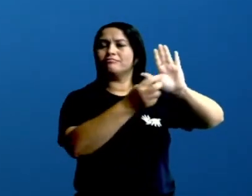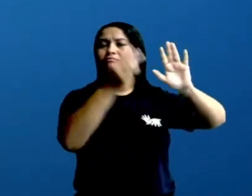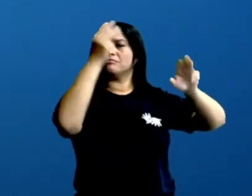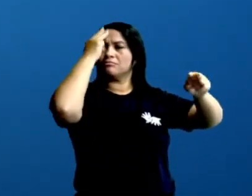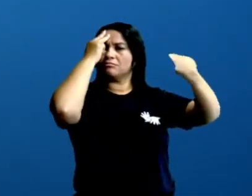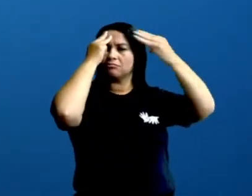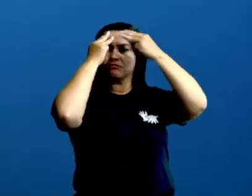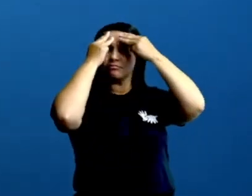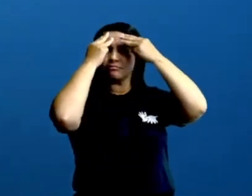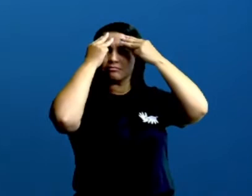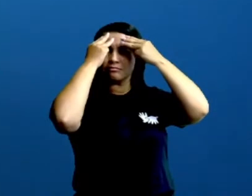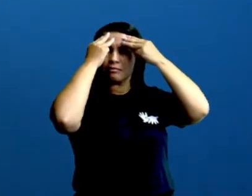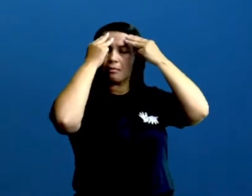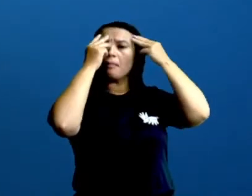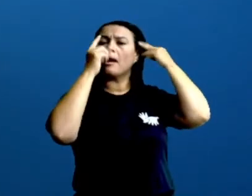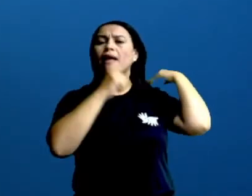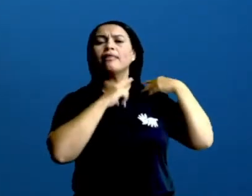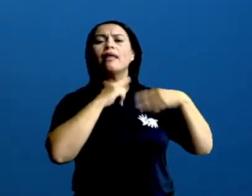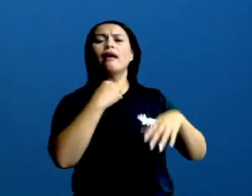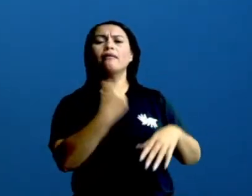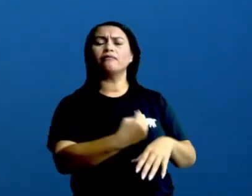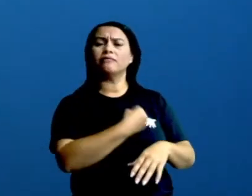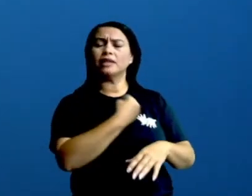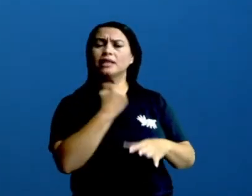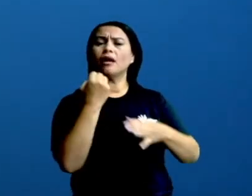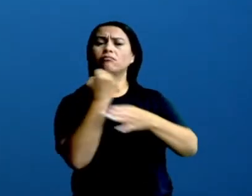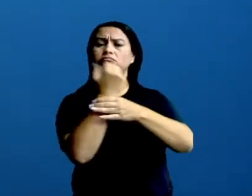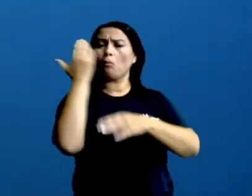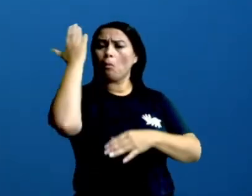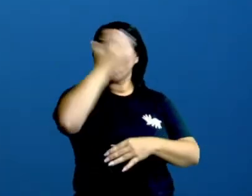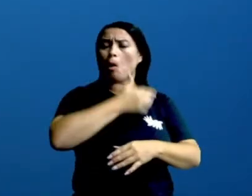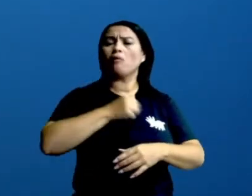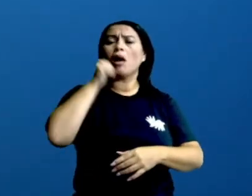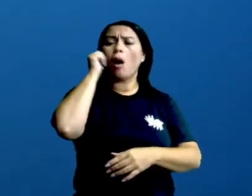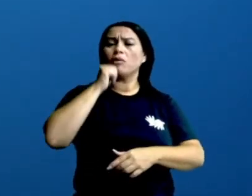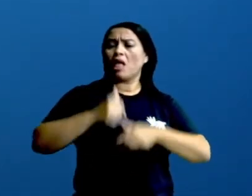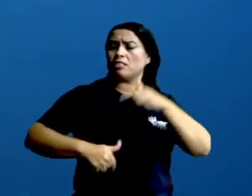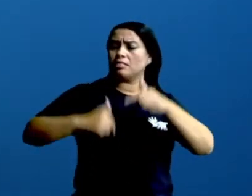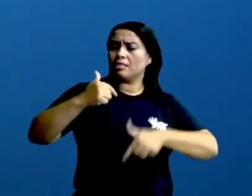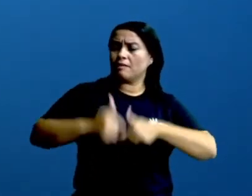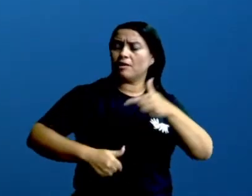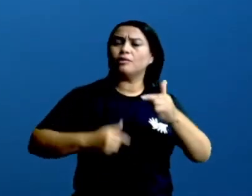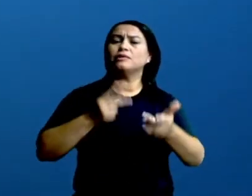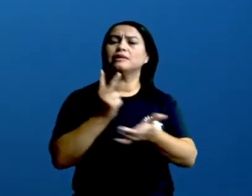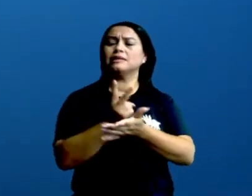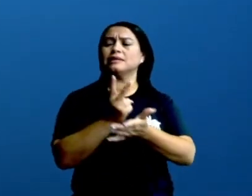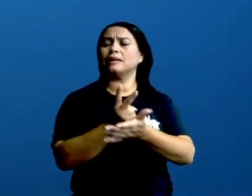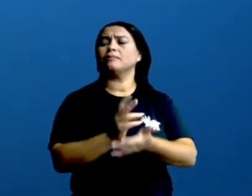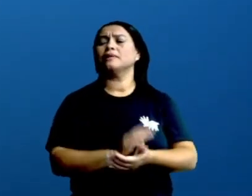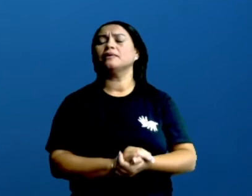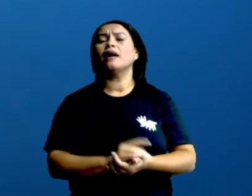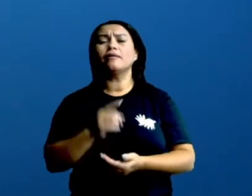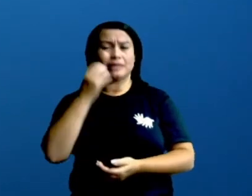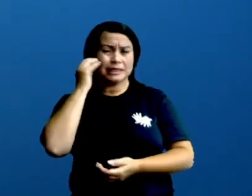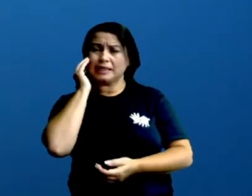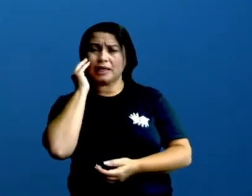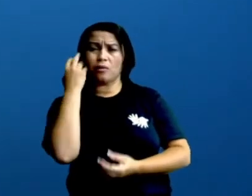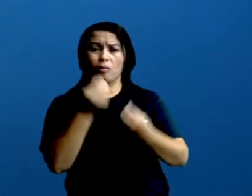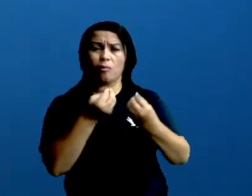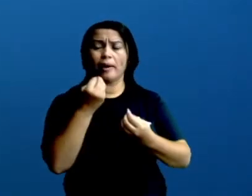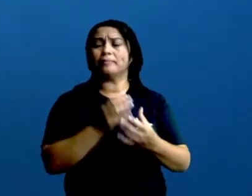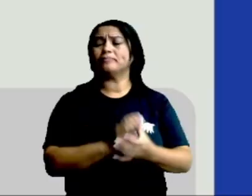manter viva a memória de Marielle e todas as lutas que ela estava ali representando em sua vida. Tá entendendo como é que